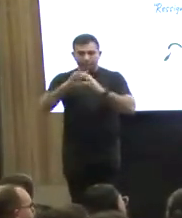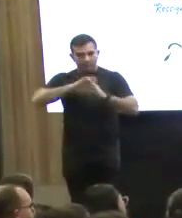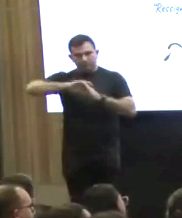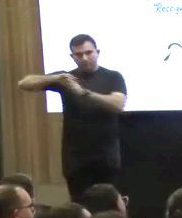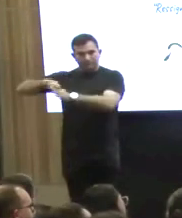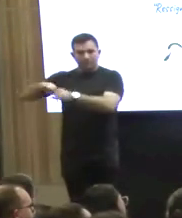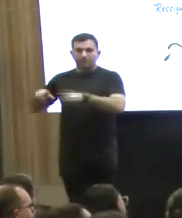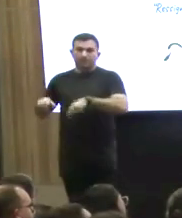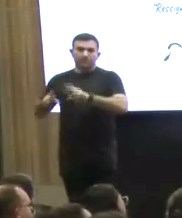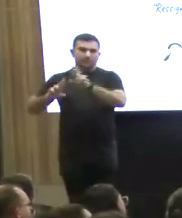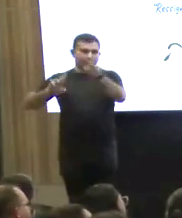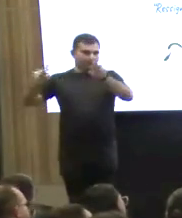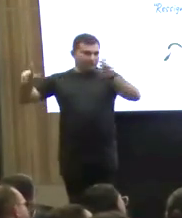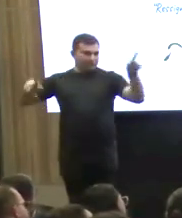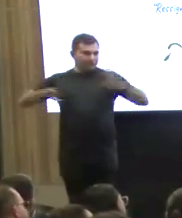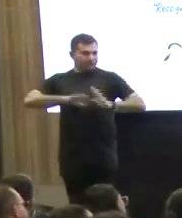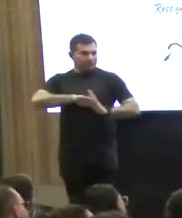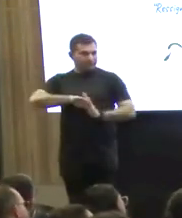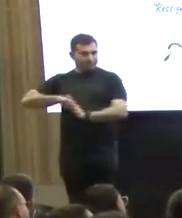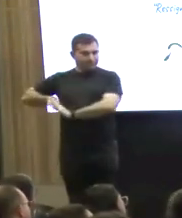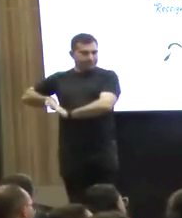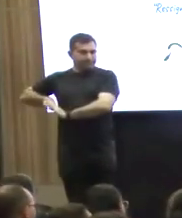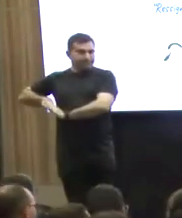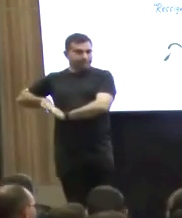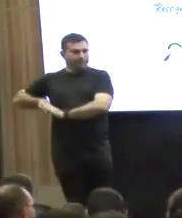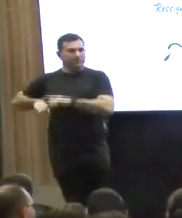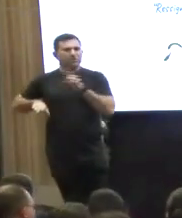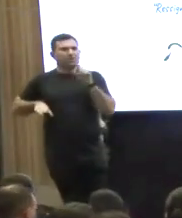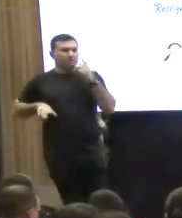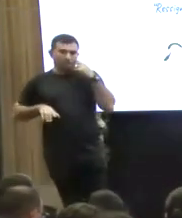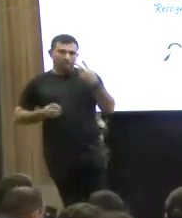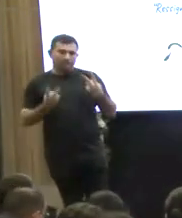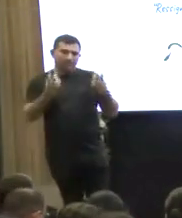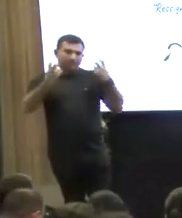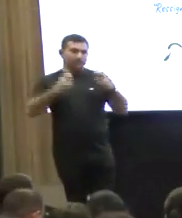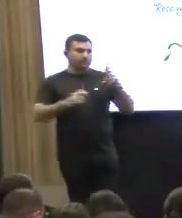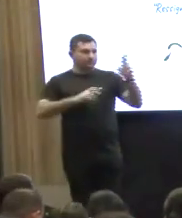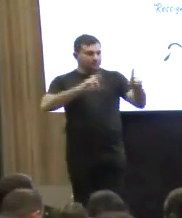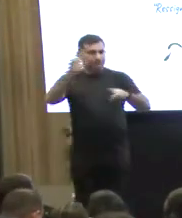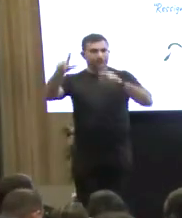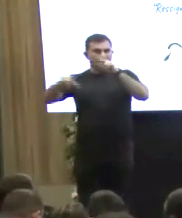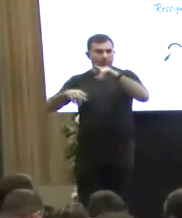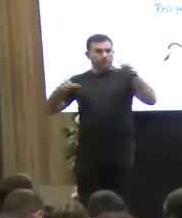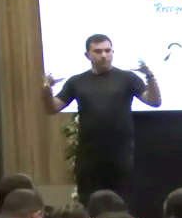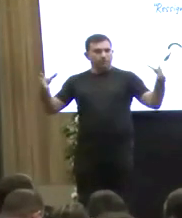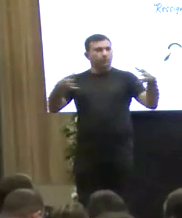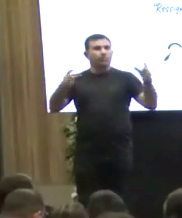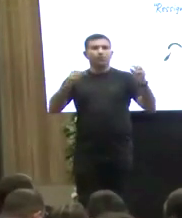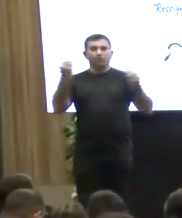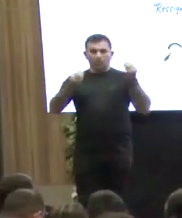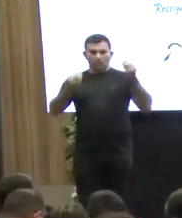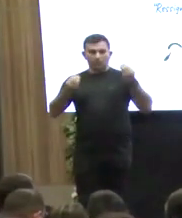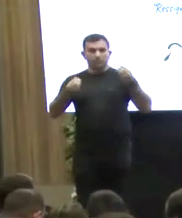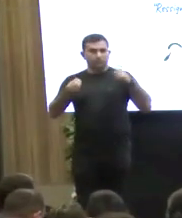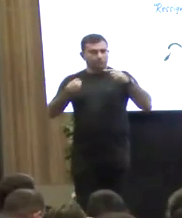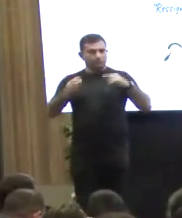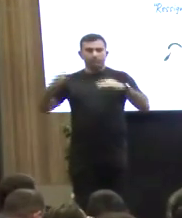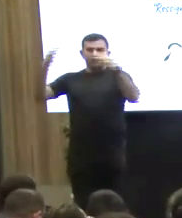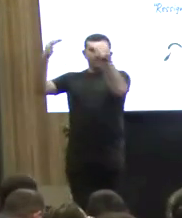como diferença. Então, as diferenças são construções. São construções. Nós construímos ao longo da sociedade.